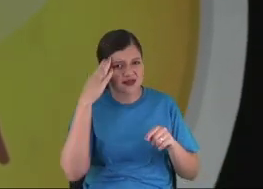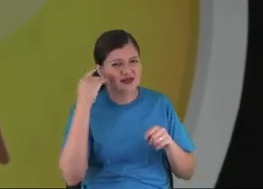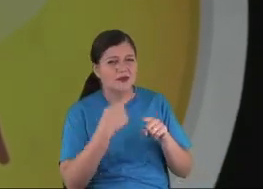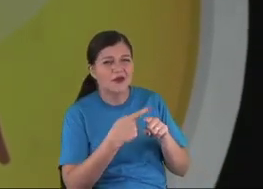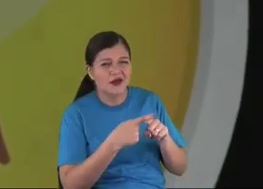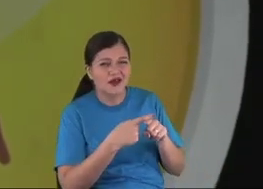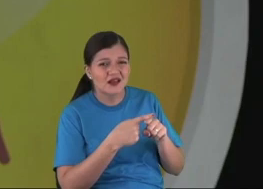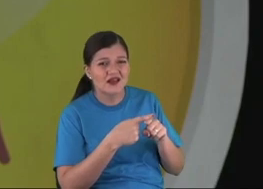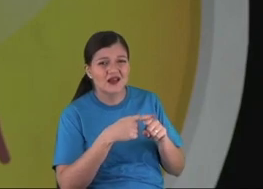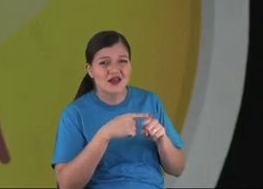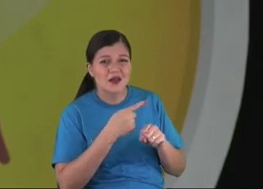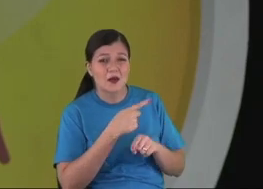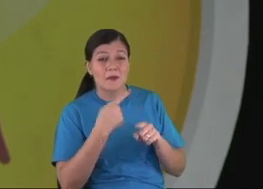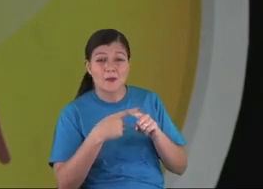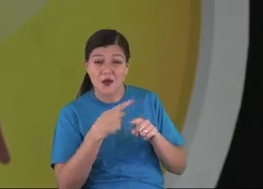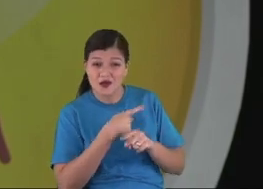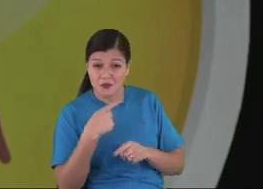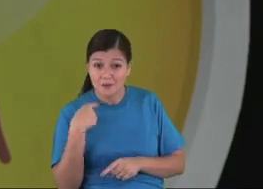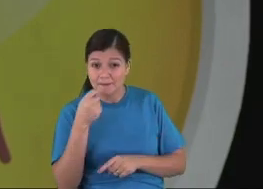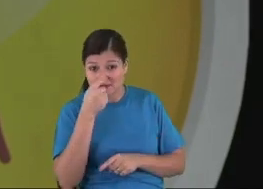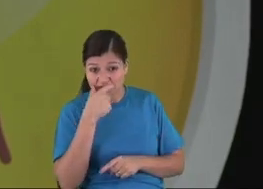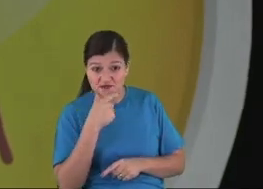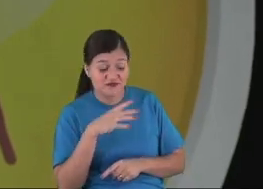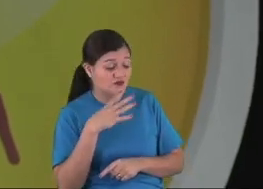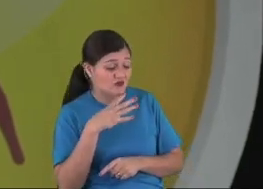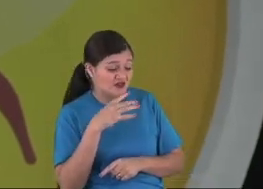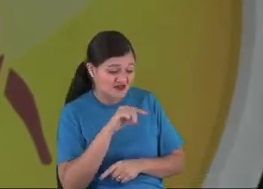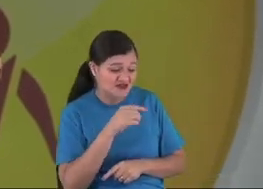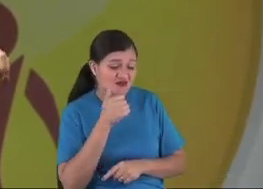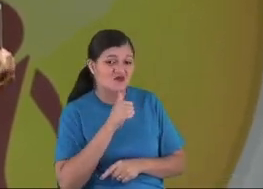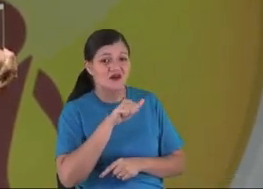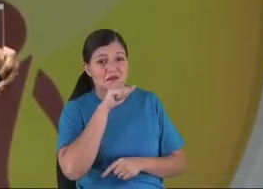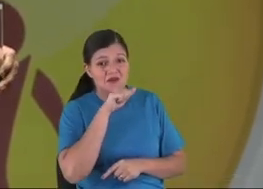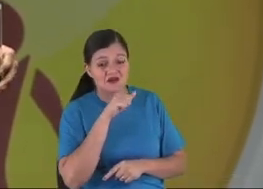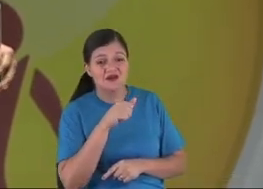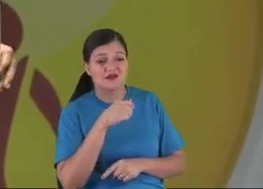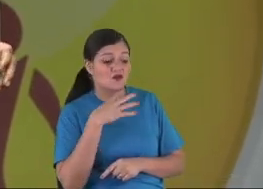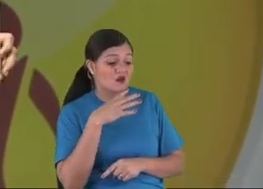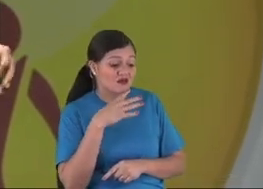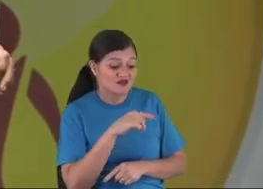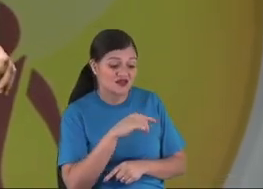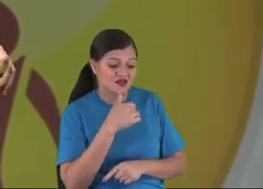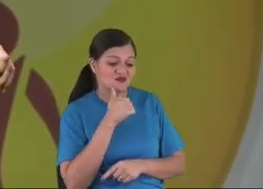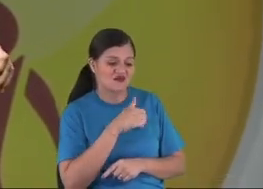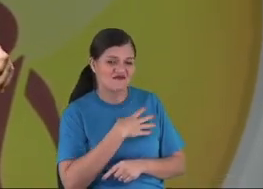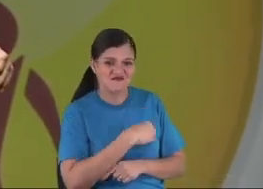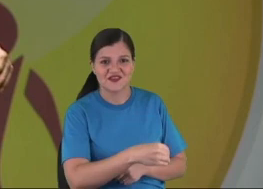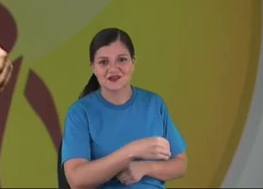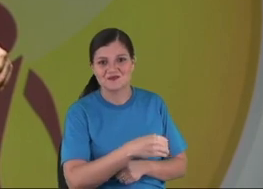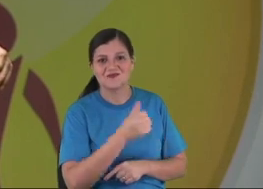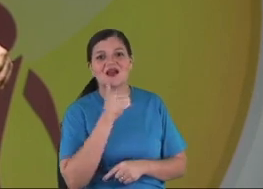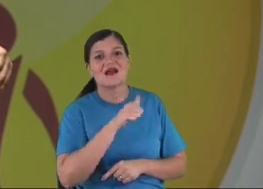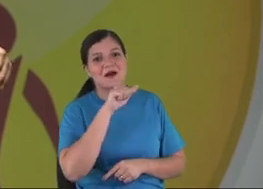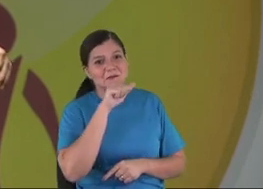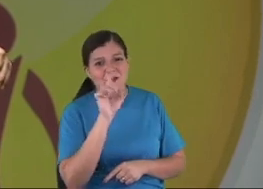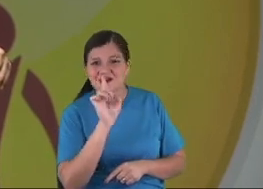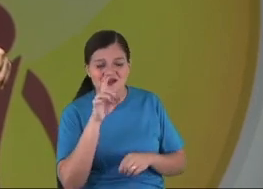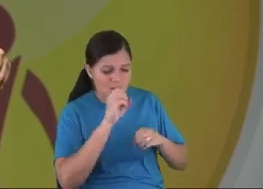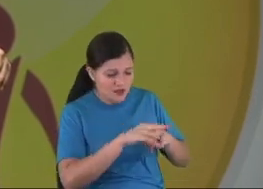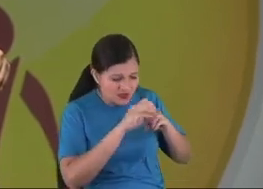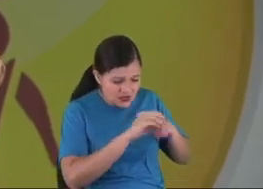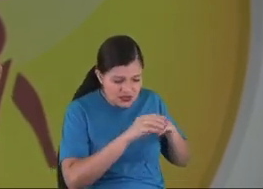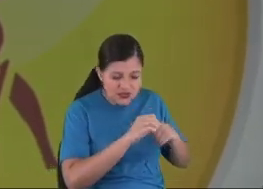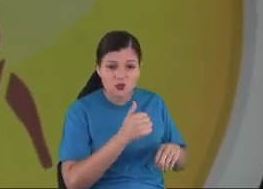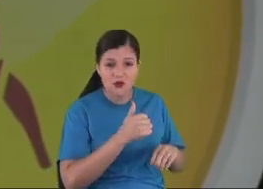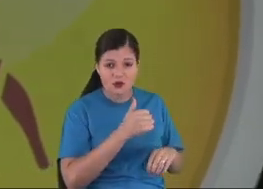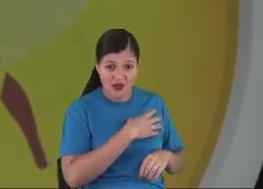mãe, quando essa menina era pequena. A mãe nunca ensinou obediência. E hoje ela paga o preço e vai